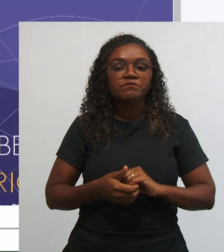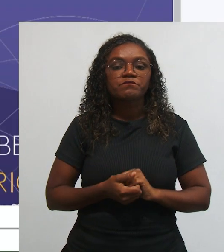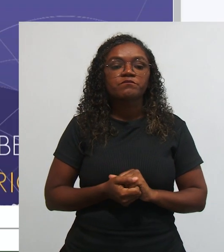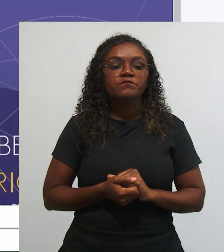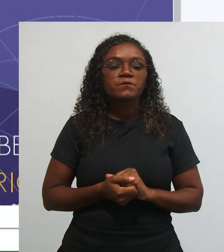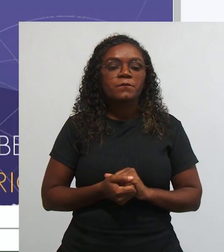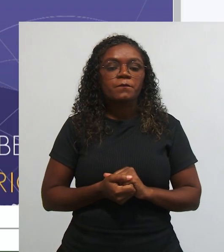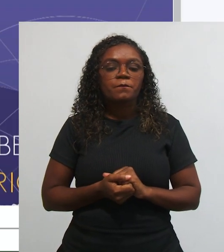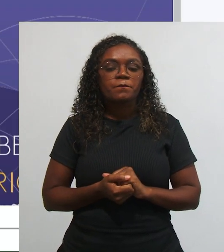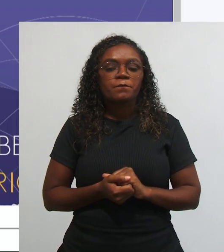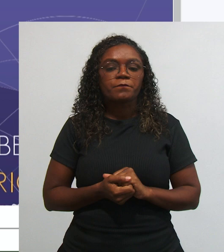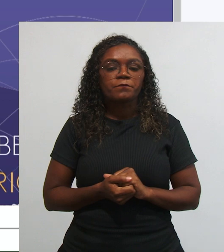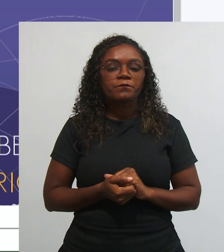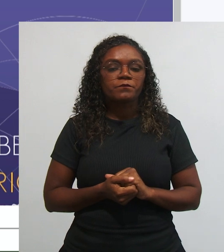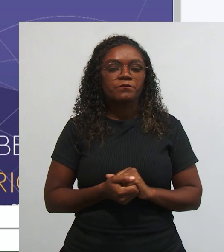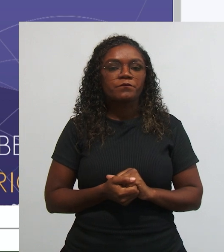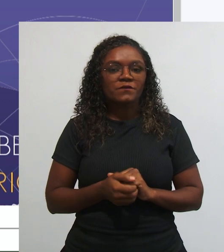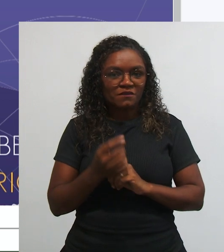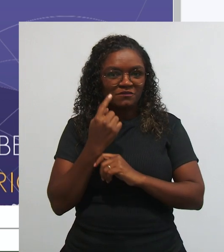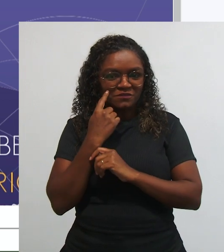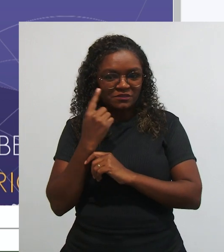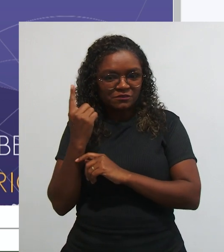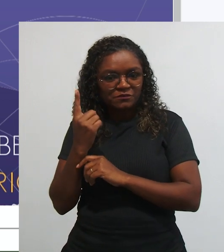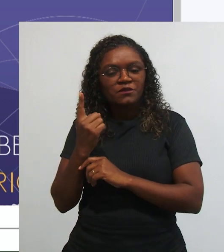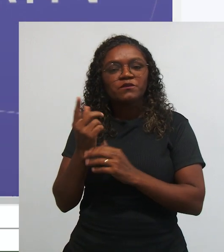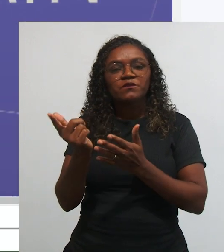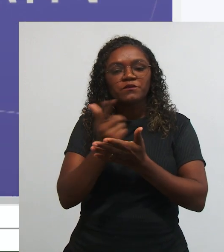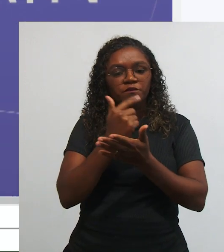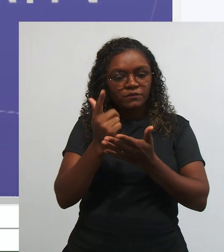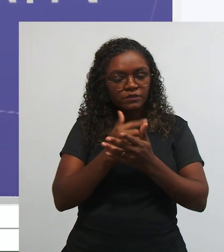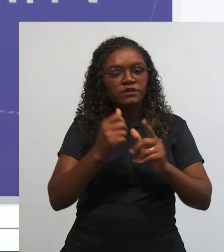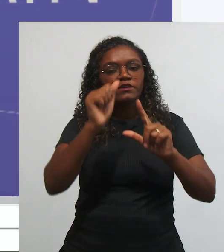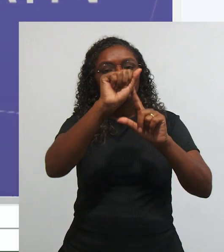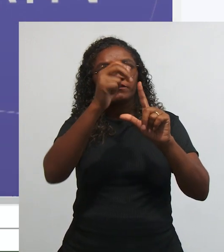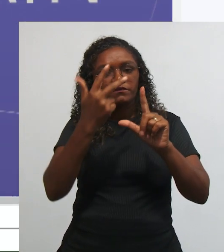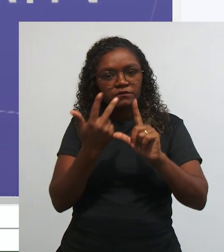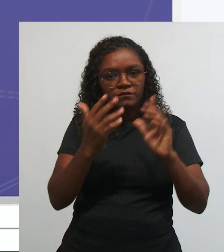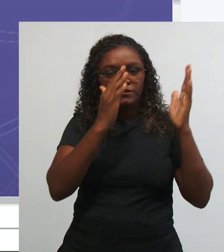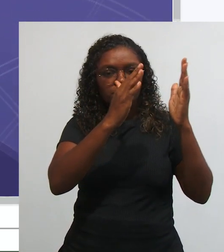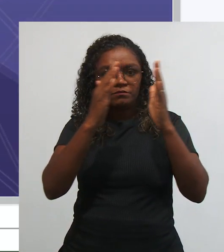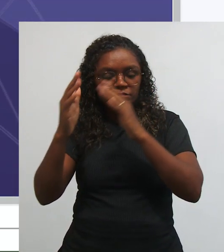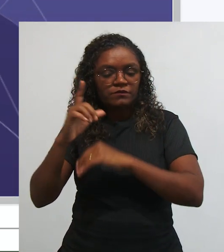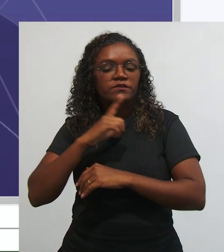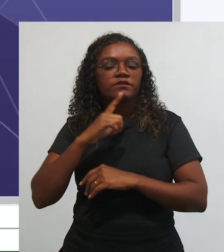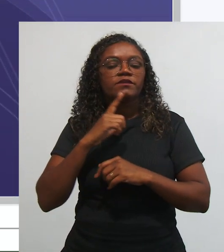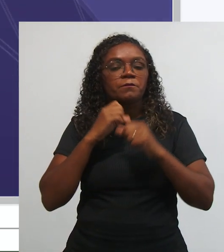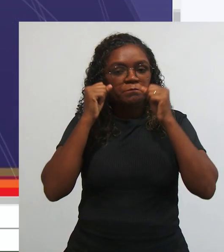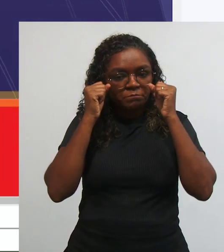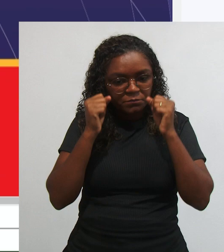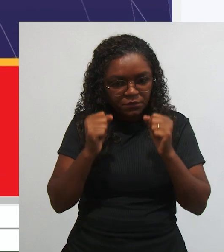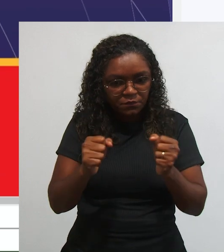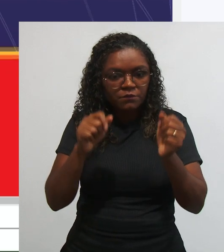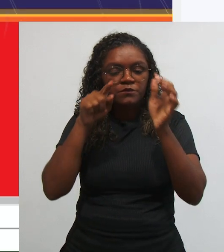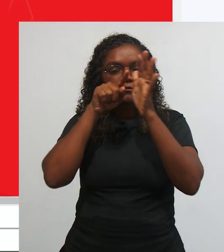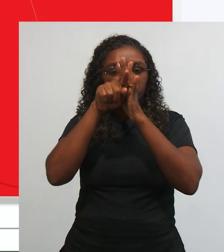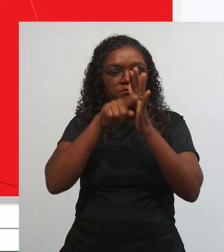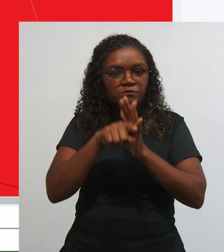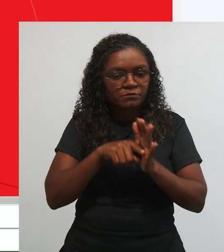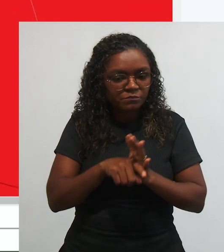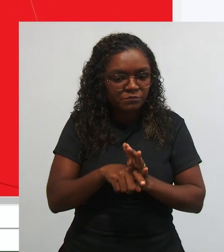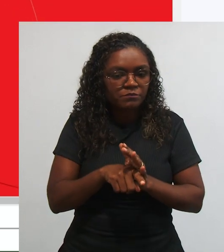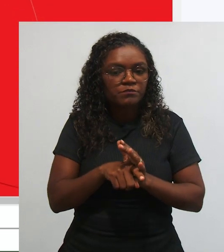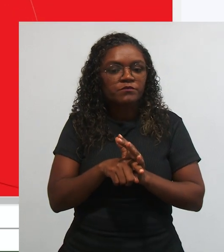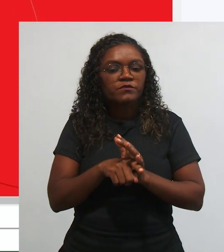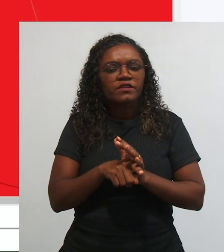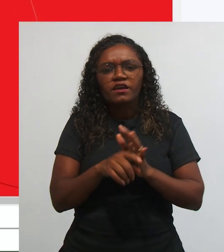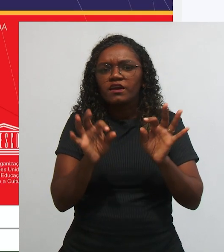ele carregou, que bonitinho, né? Então, olha, o livro tá lá na biblioteca virtual. Esse livrinho aqui dos 7 Saberes.